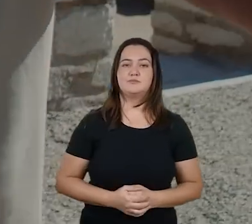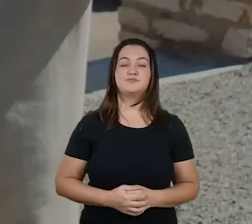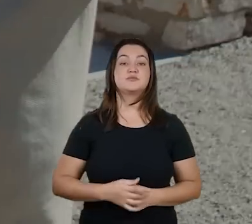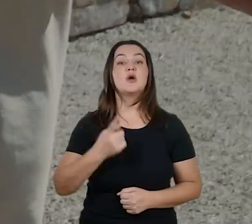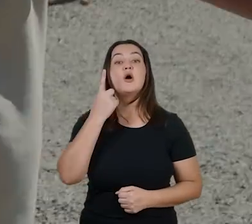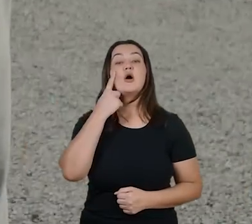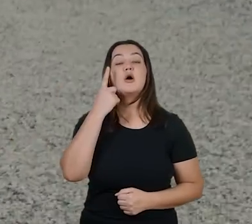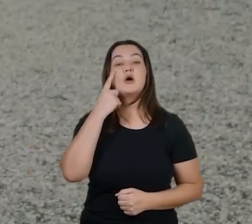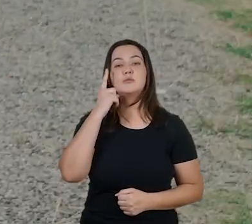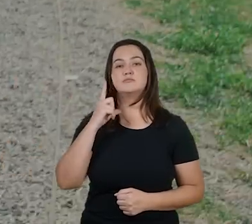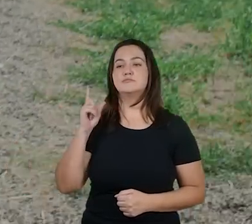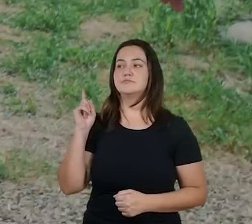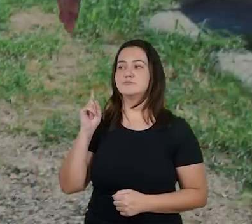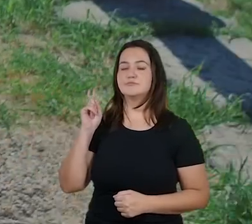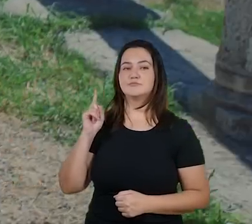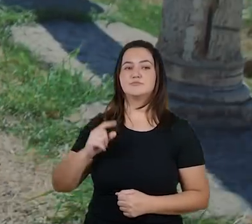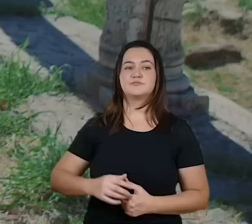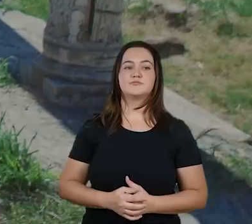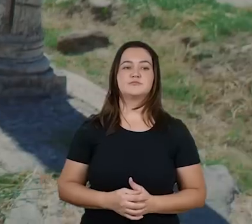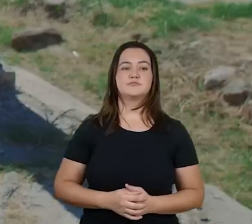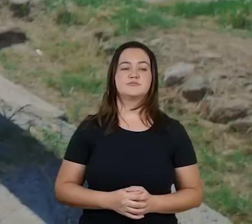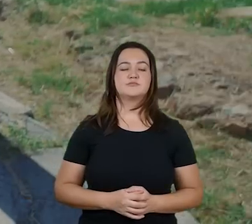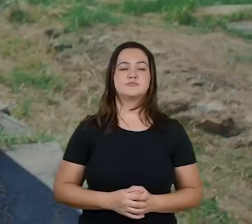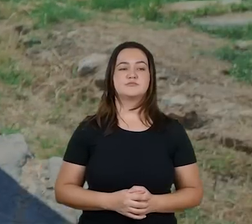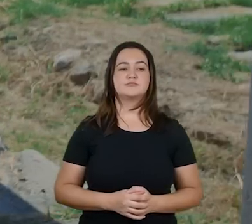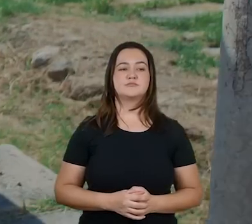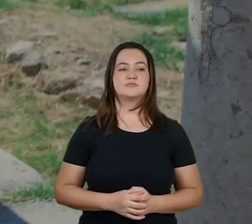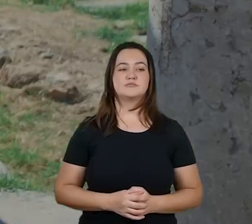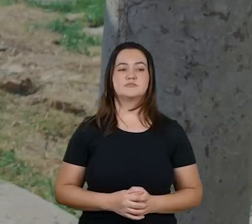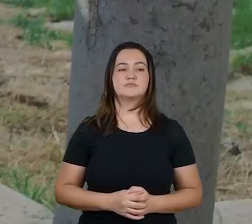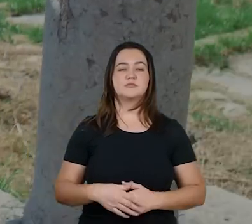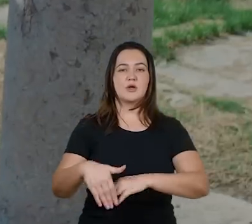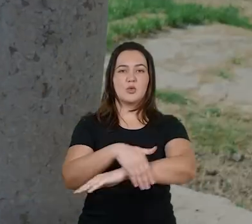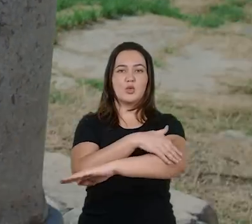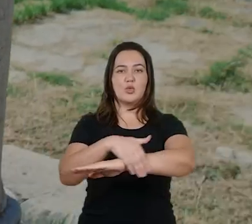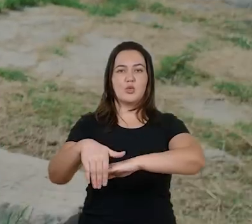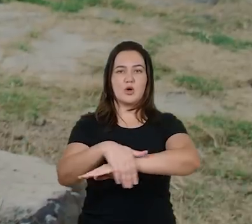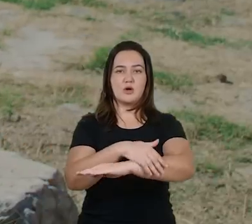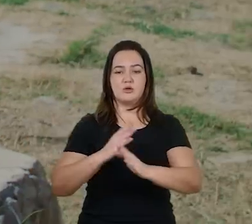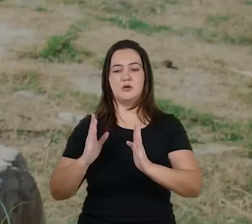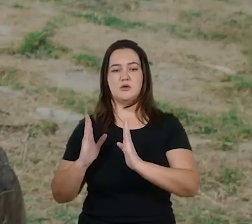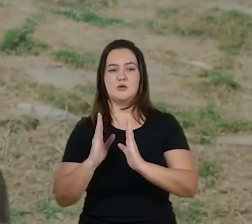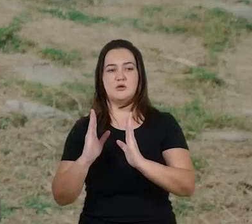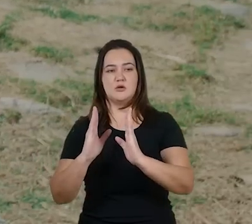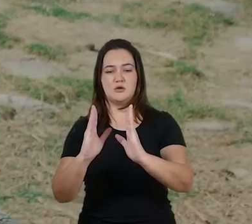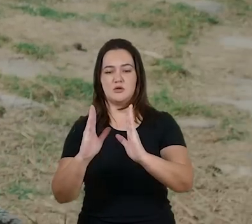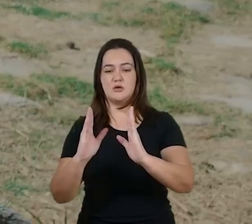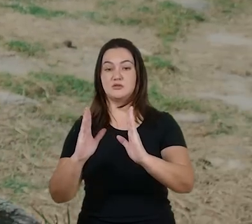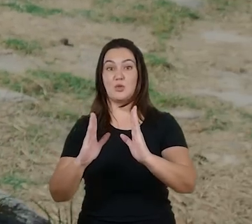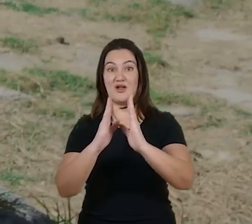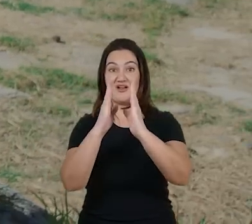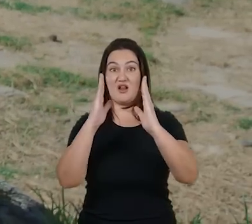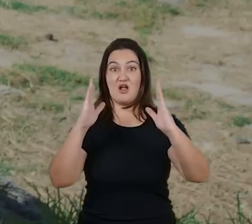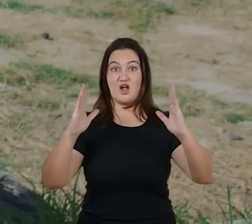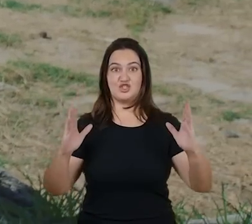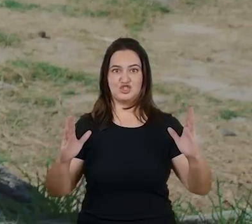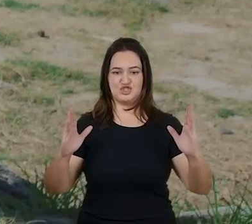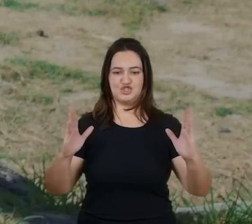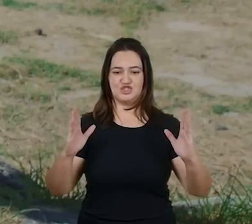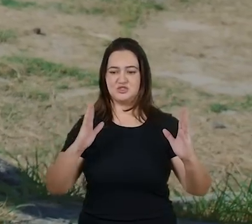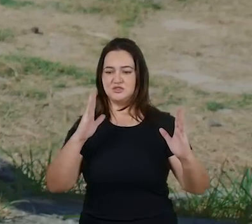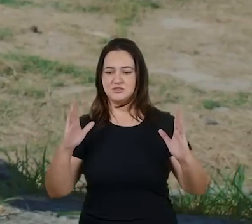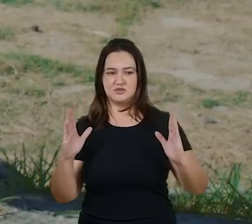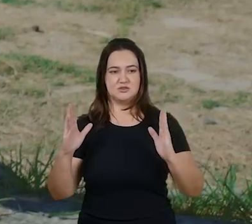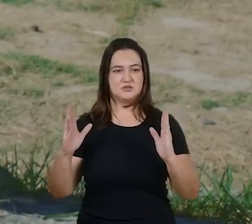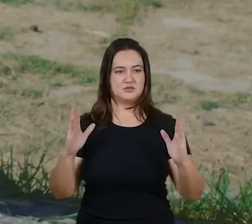vira para cá, Vacian. Olha a continuação do cardo, ou da avenida da cidade de Sardes. Então ela pegava de um